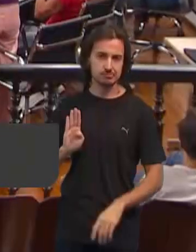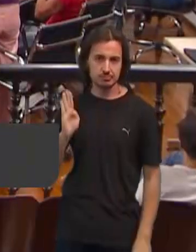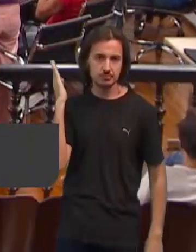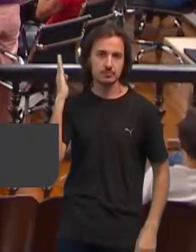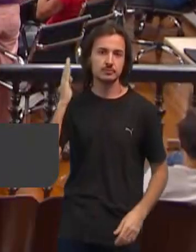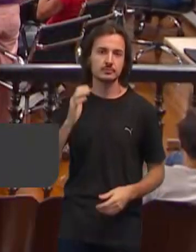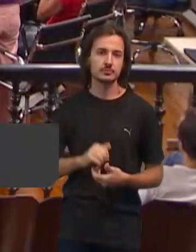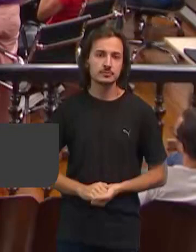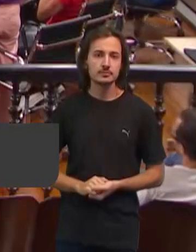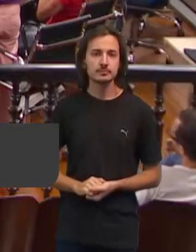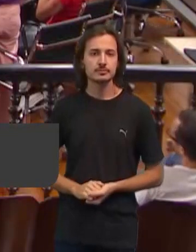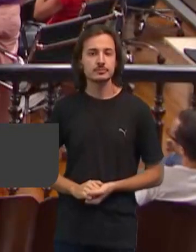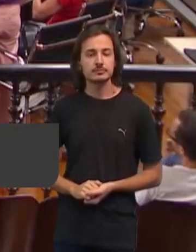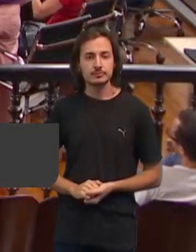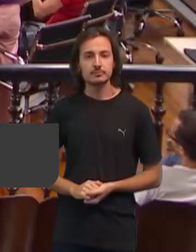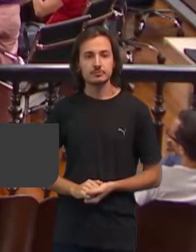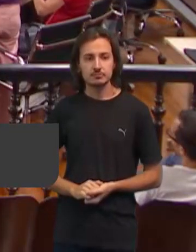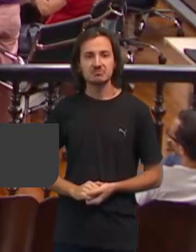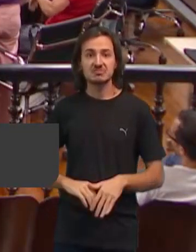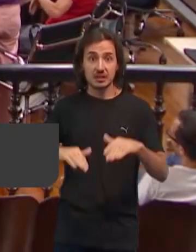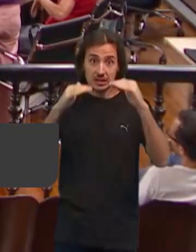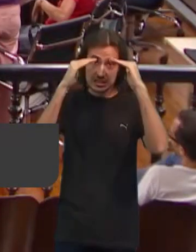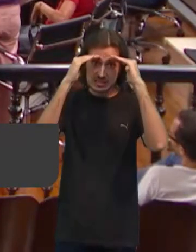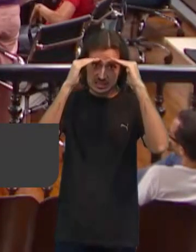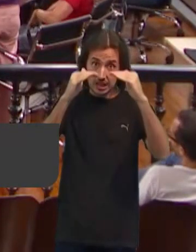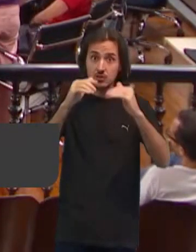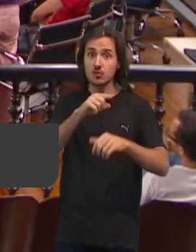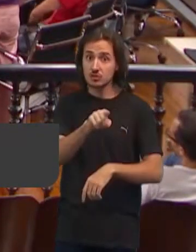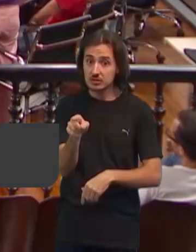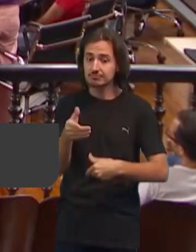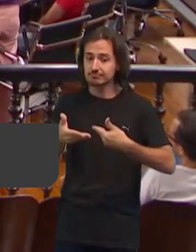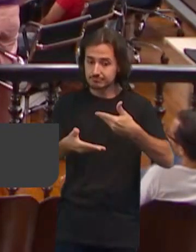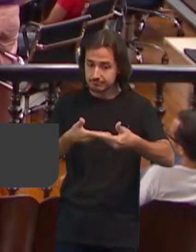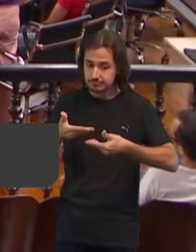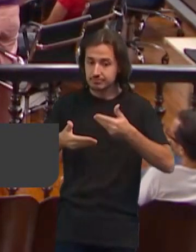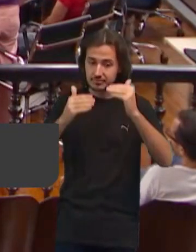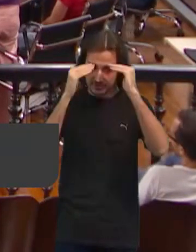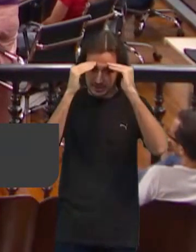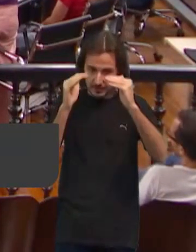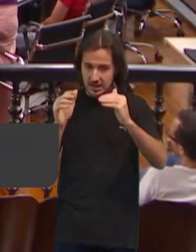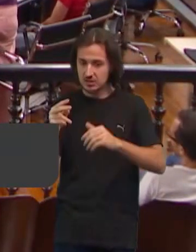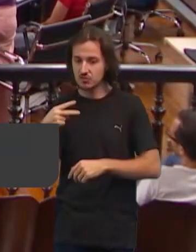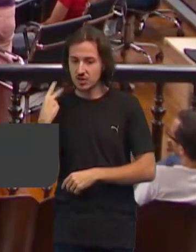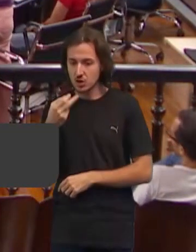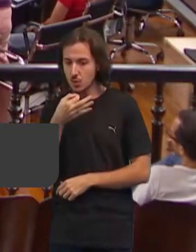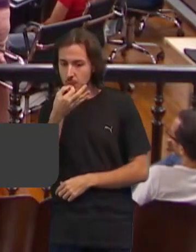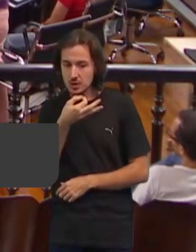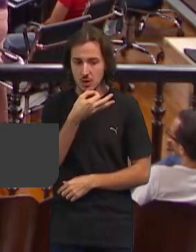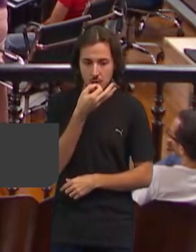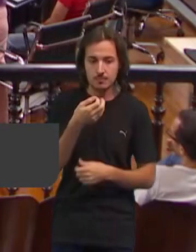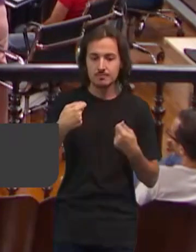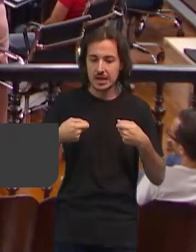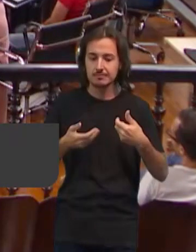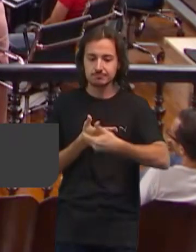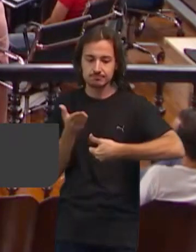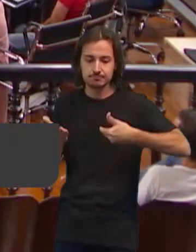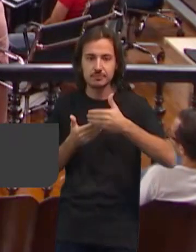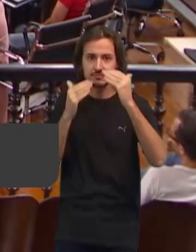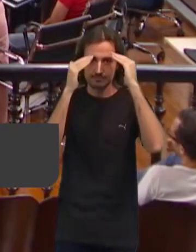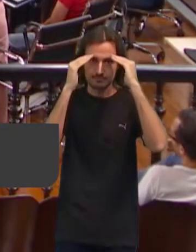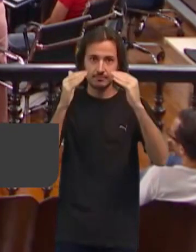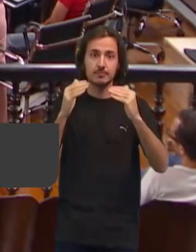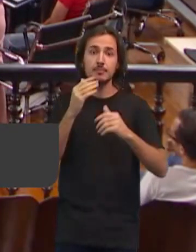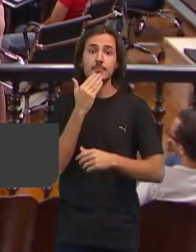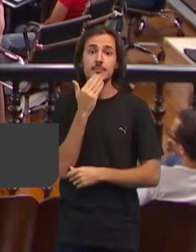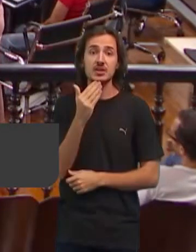Sempre mantendo aí o respeito e o posicionamento de cada vereador. Vamos pedir dentro dessa linha, vereador Juraci